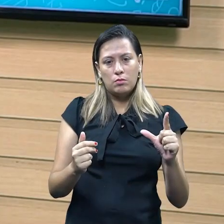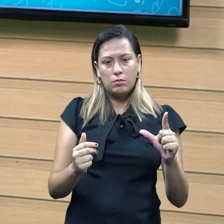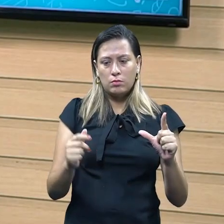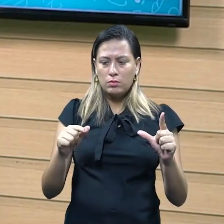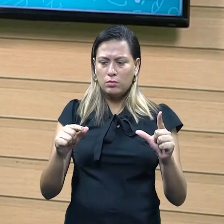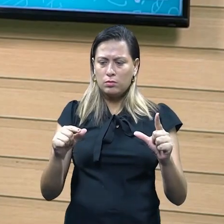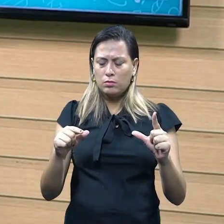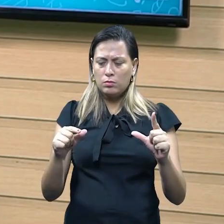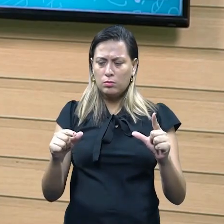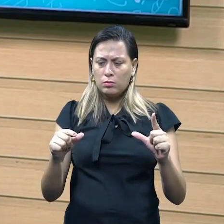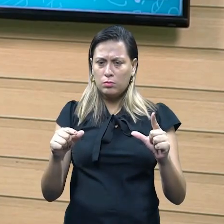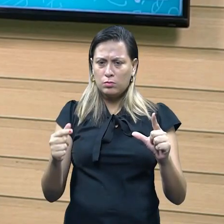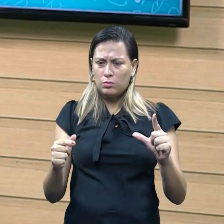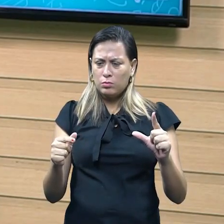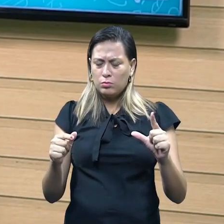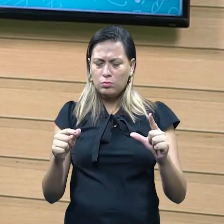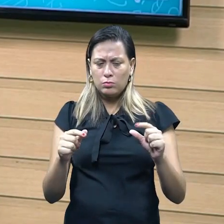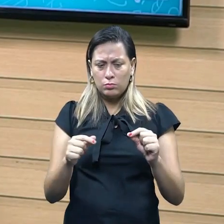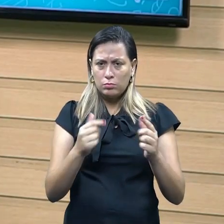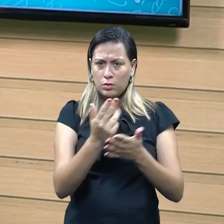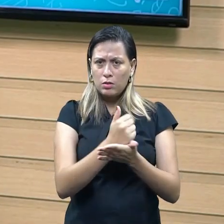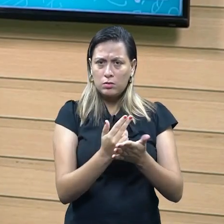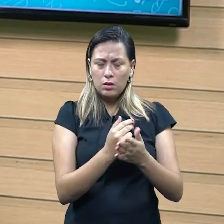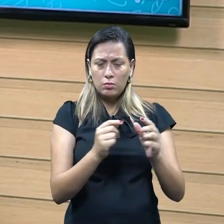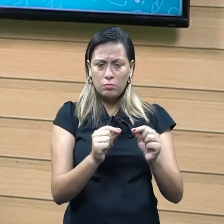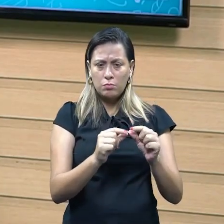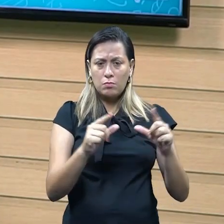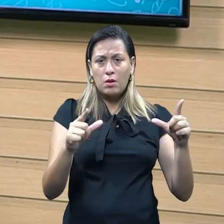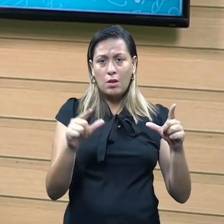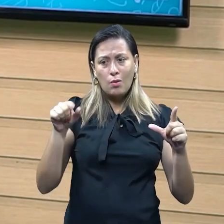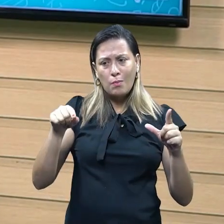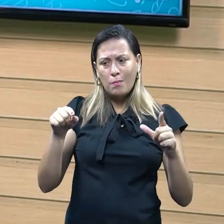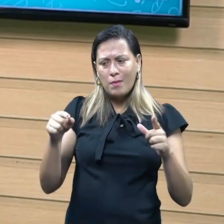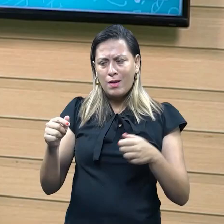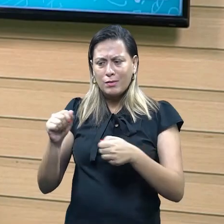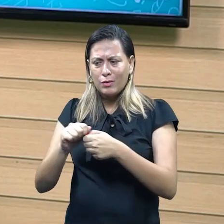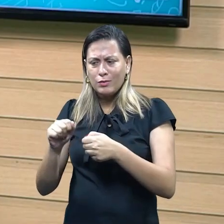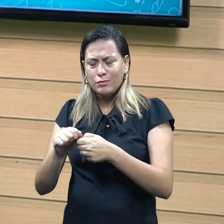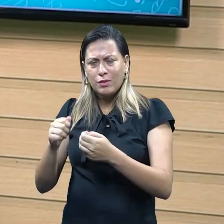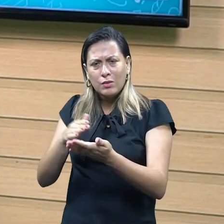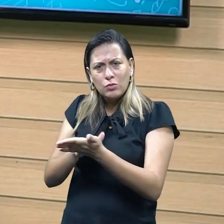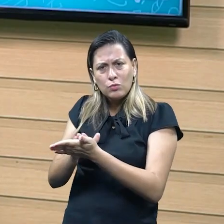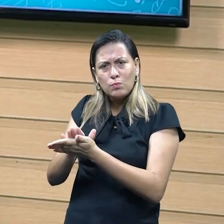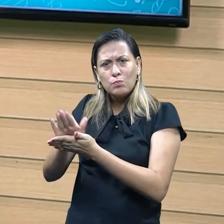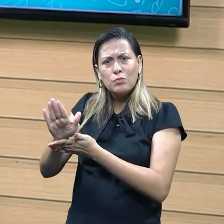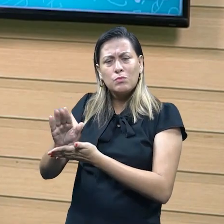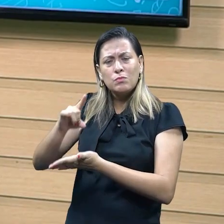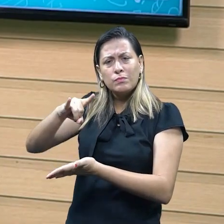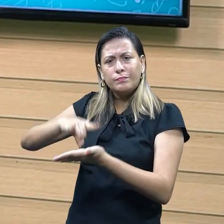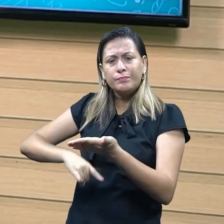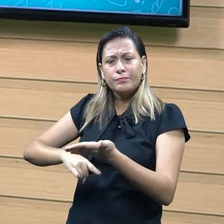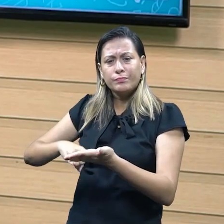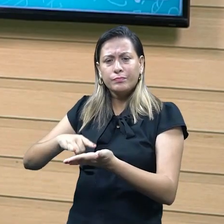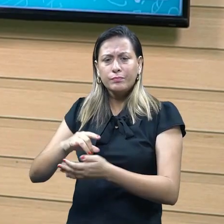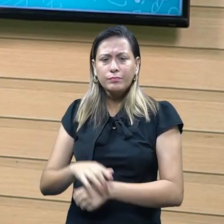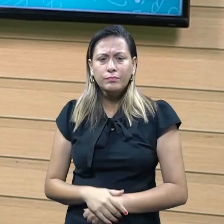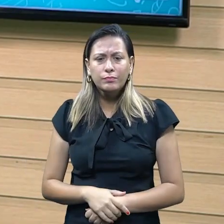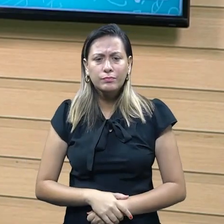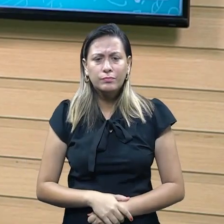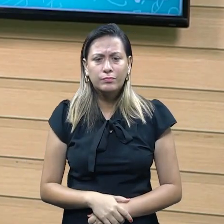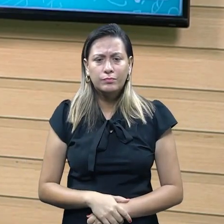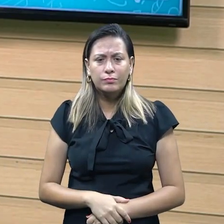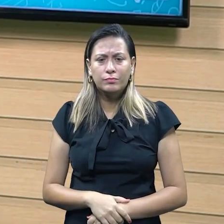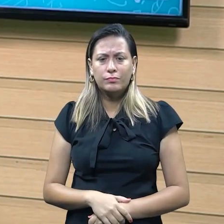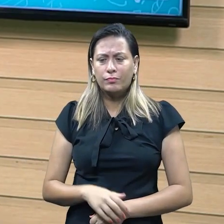planejou e de repente, na hora de produzir, imprimir esse documento, ele acabe